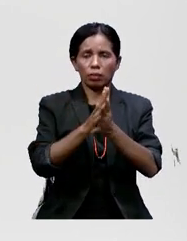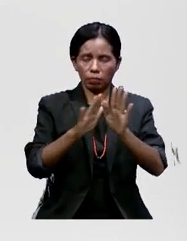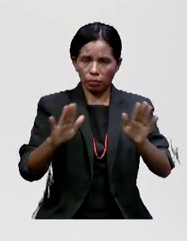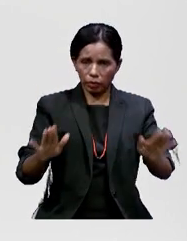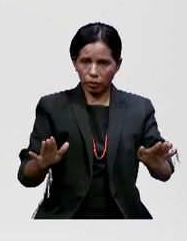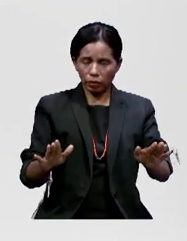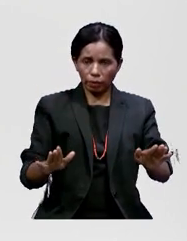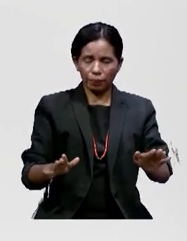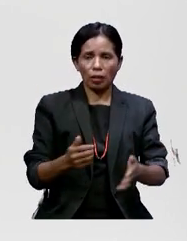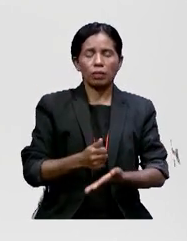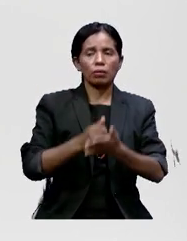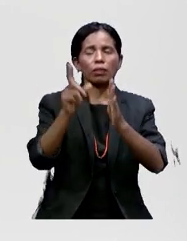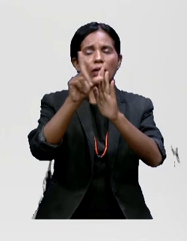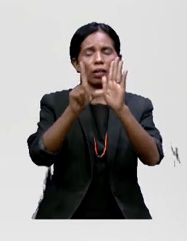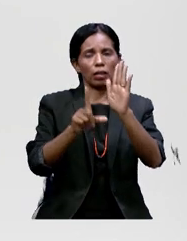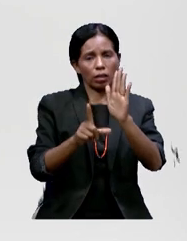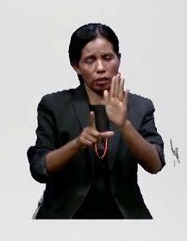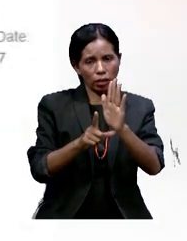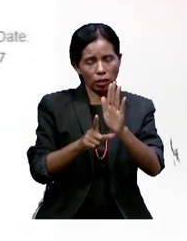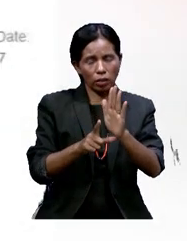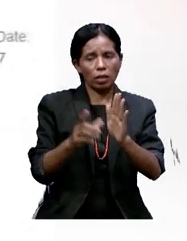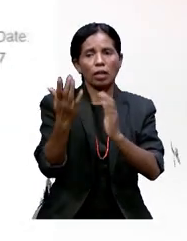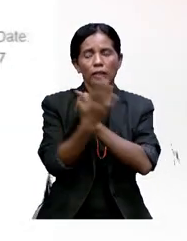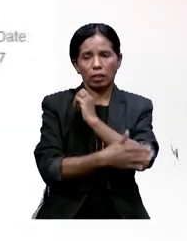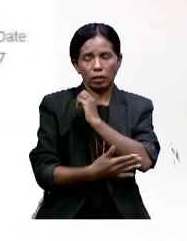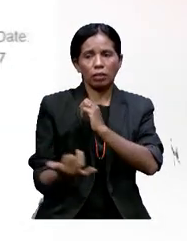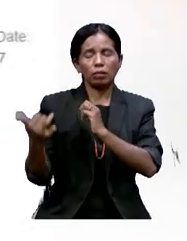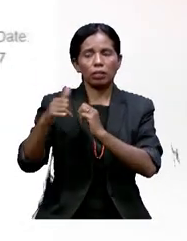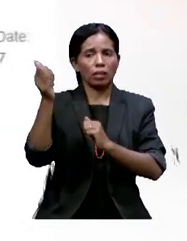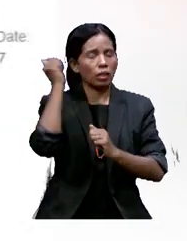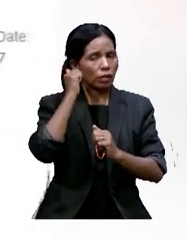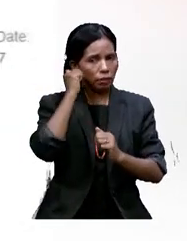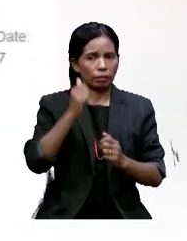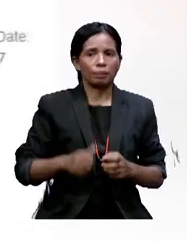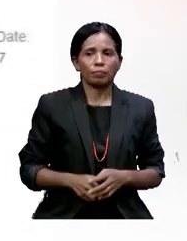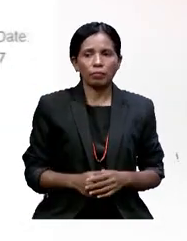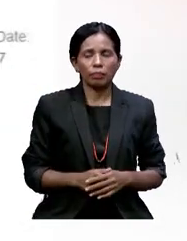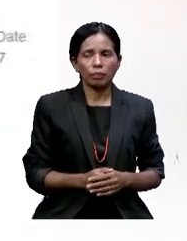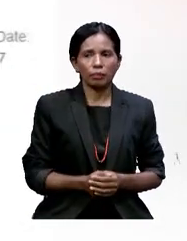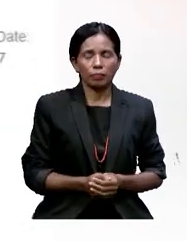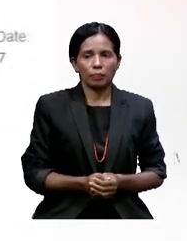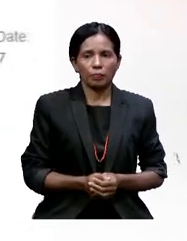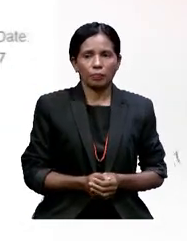estabilidade, defende lei no relação entre nação sira e sudeste asiático. Agustino da Costa, Adriano Verdial, GMN.